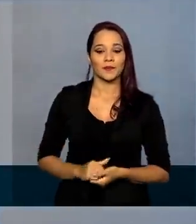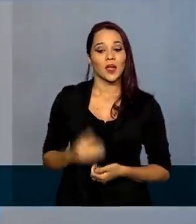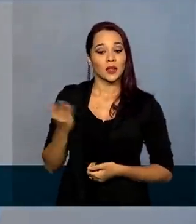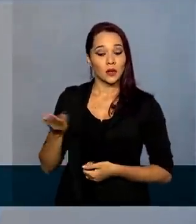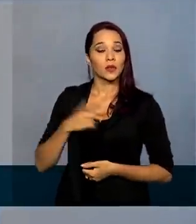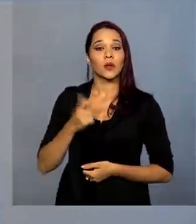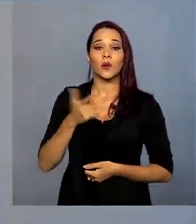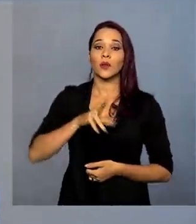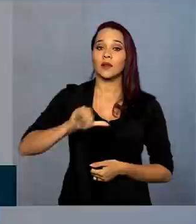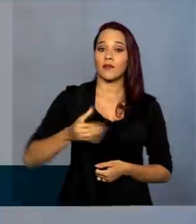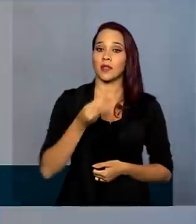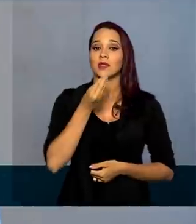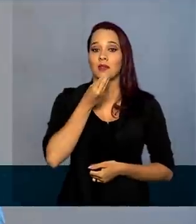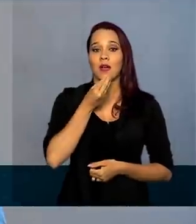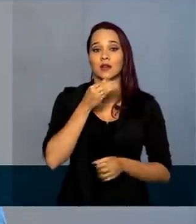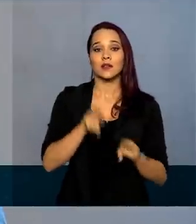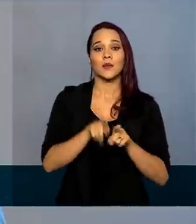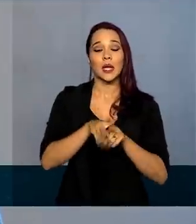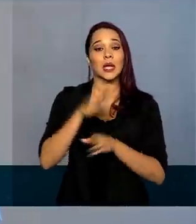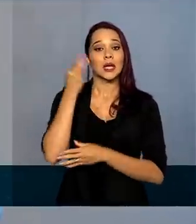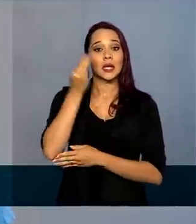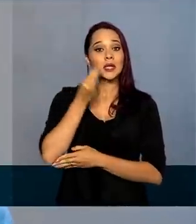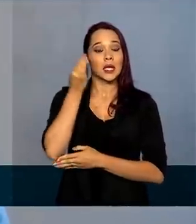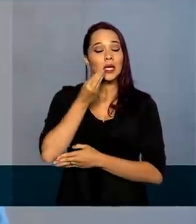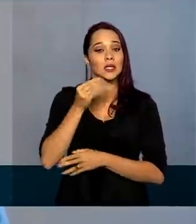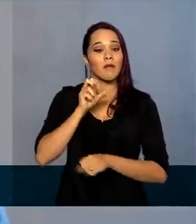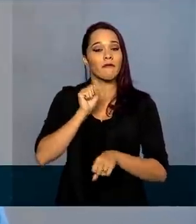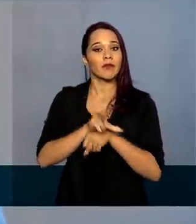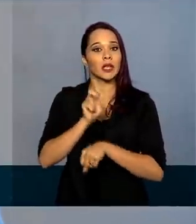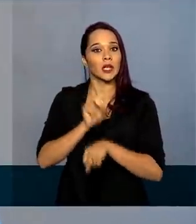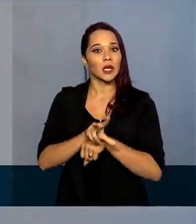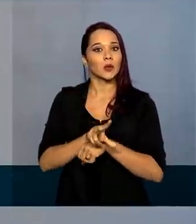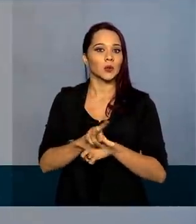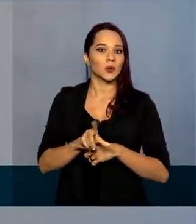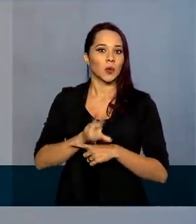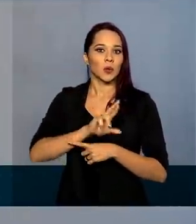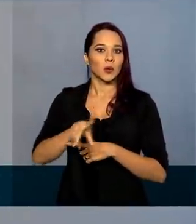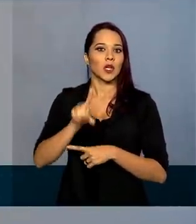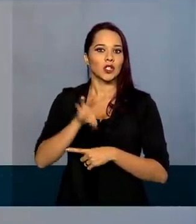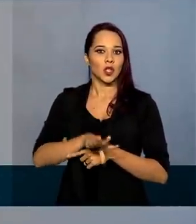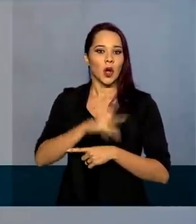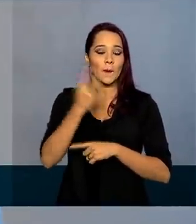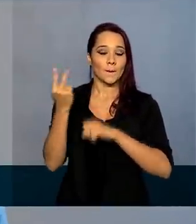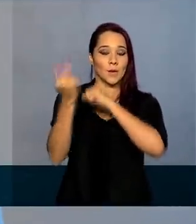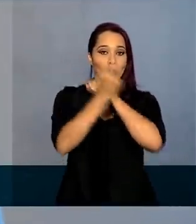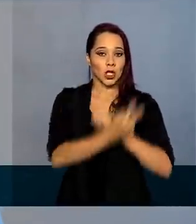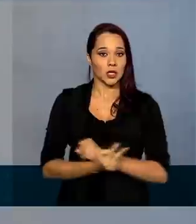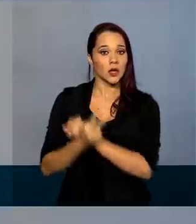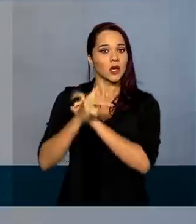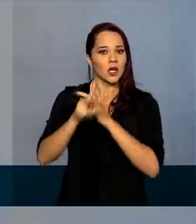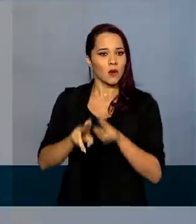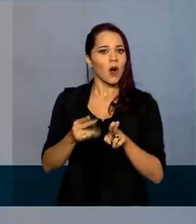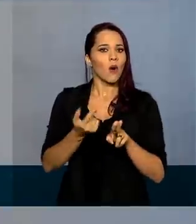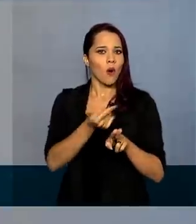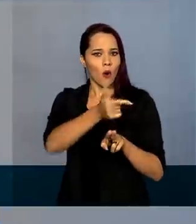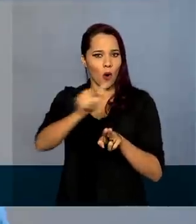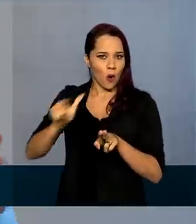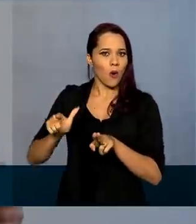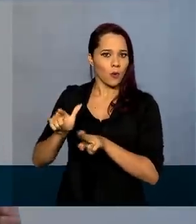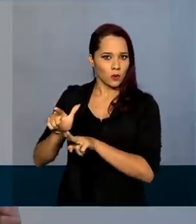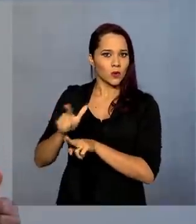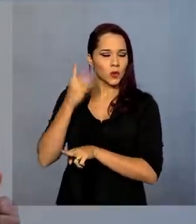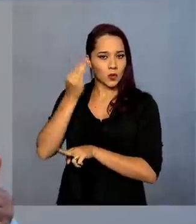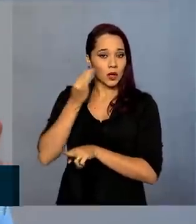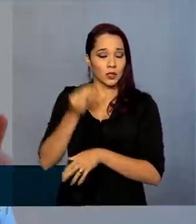outra vantagem que ele testa o vírus, ele não testa o anticorpo, como muitos outros fazem.